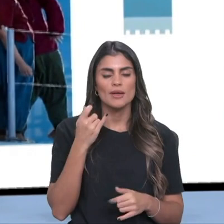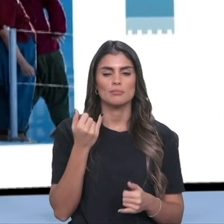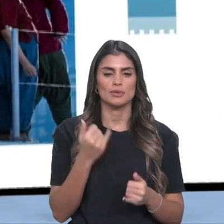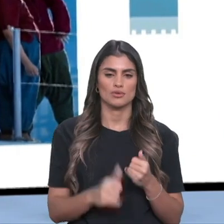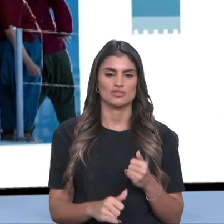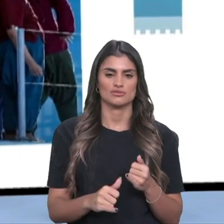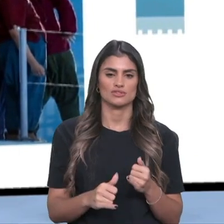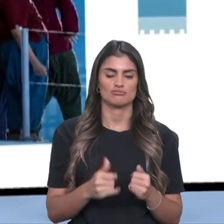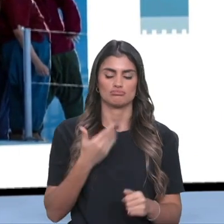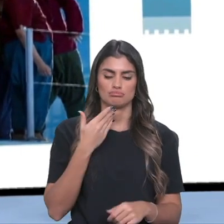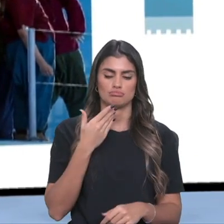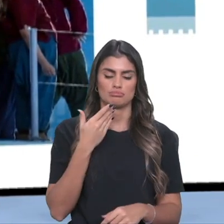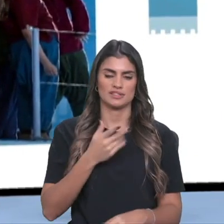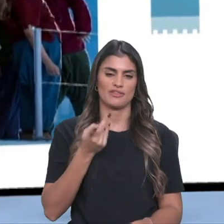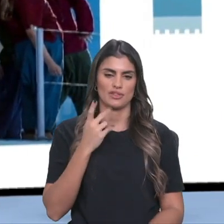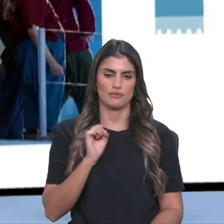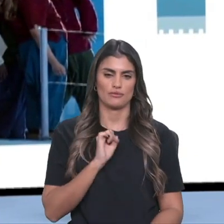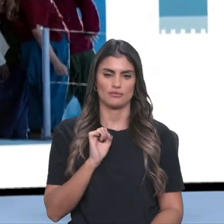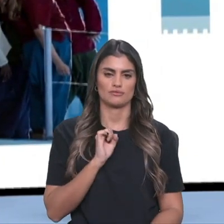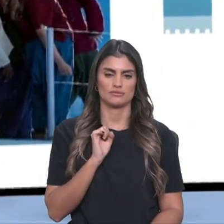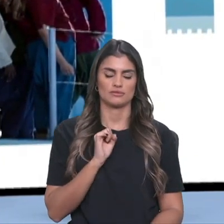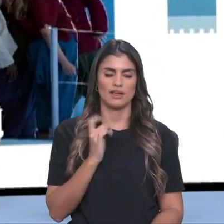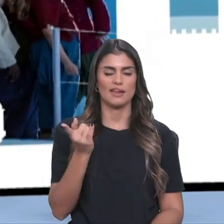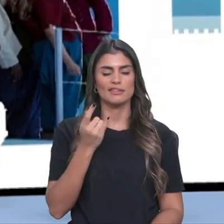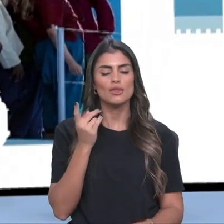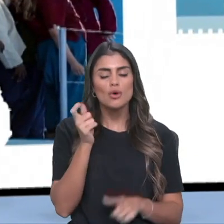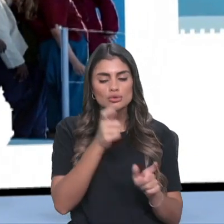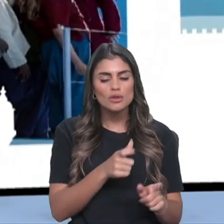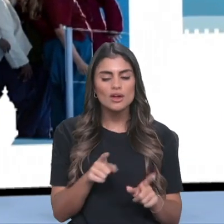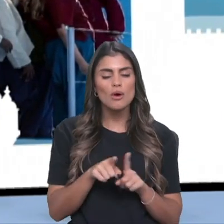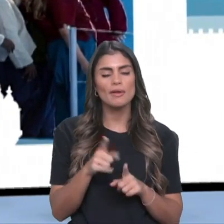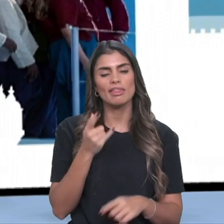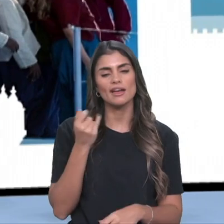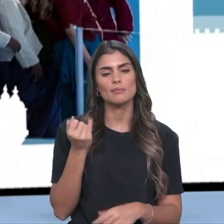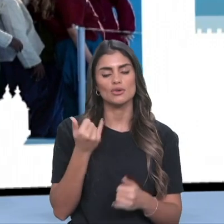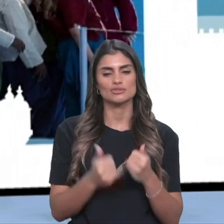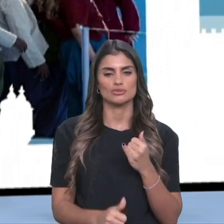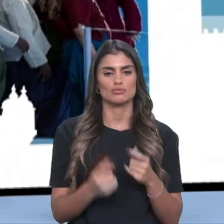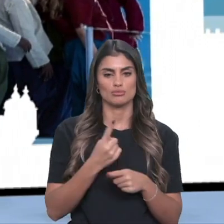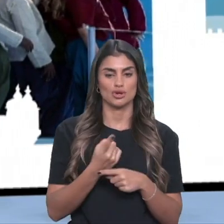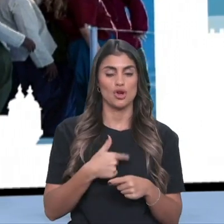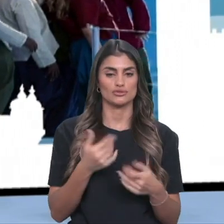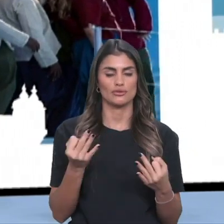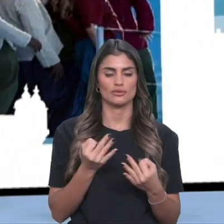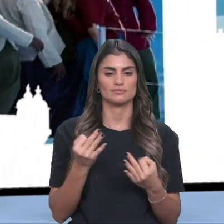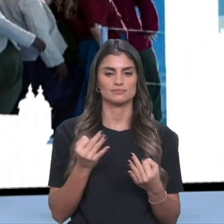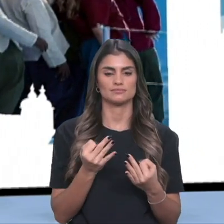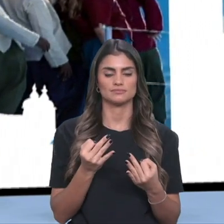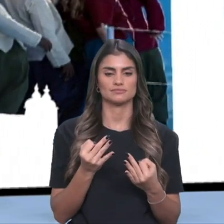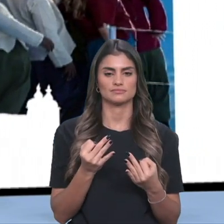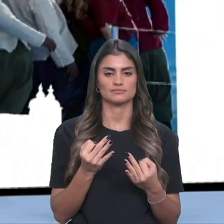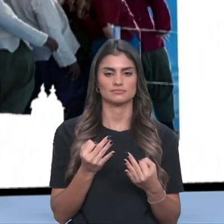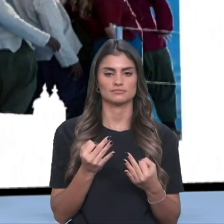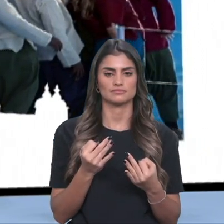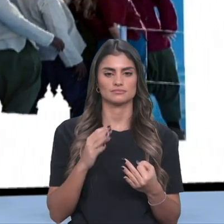pelo menos da minha experiência pessoal religiosa. A ideia de controlo é uma ideia muito perigosa, porque nós, de facto, a grande questão